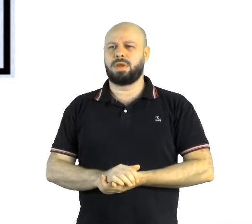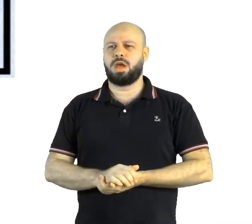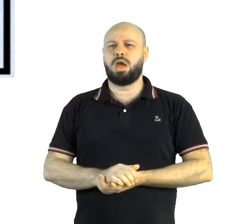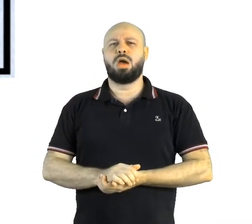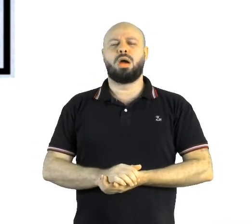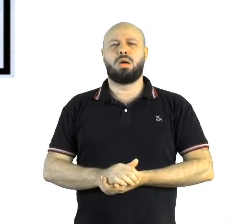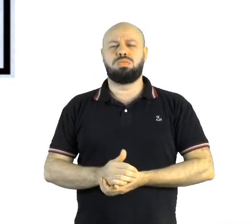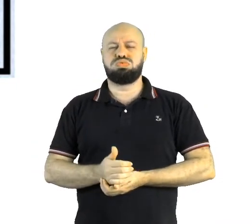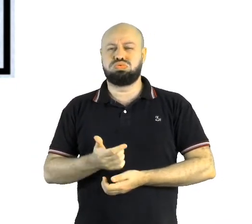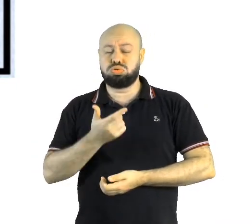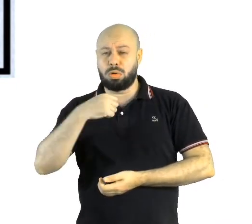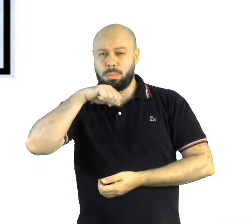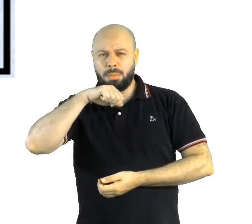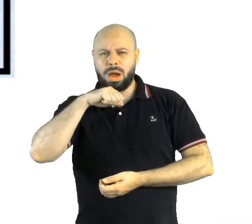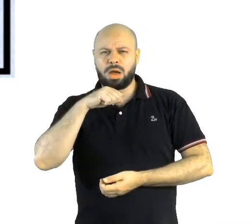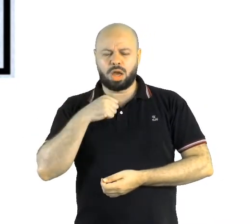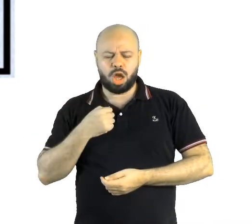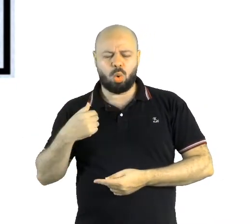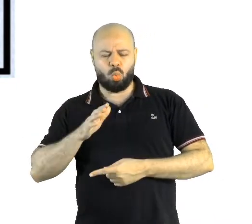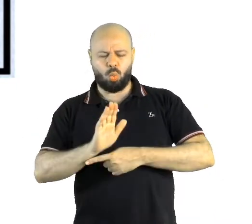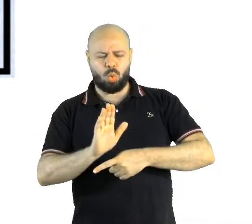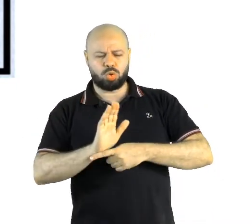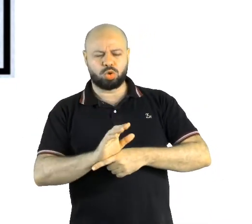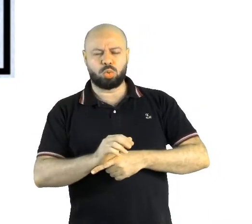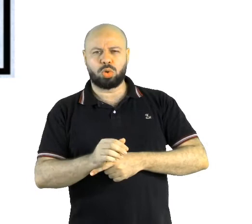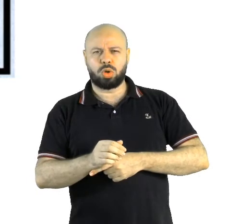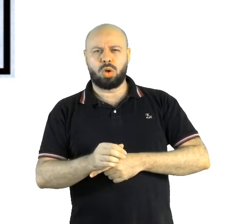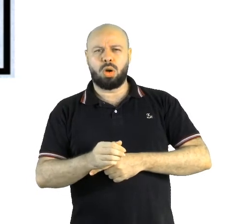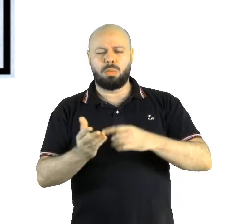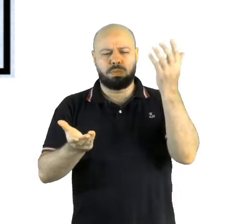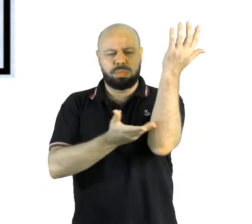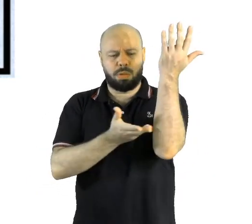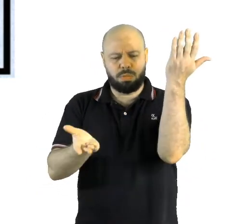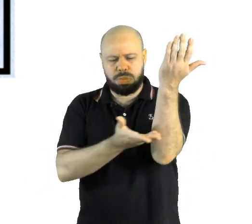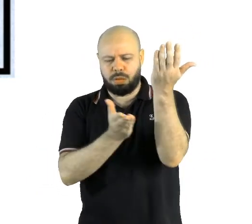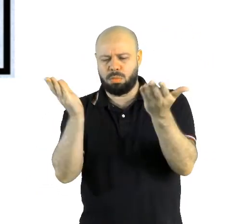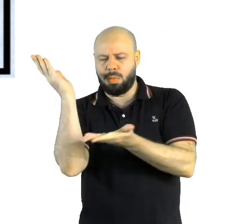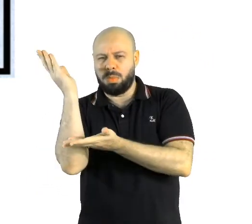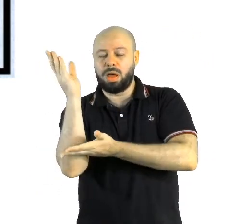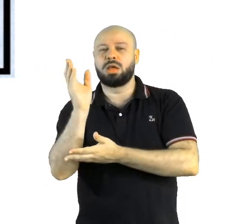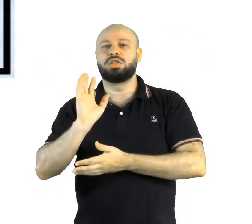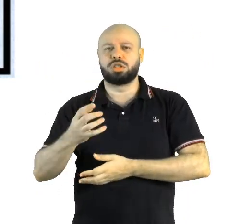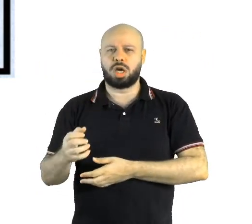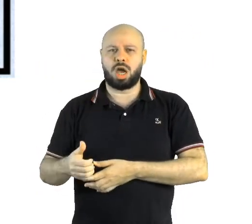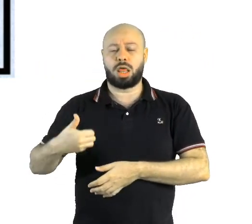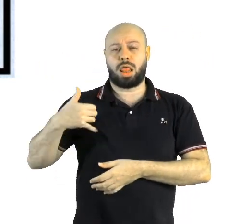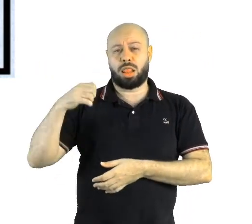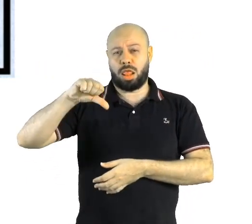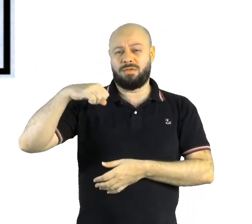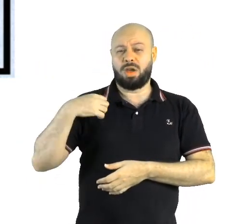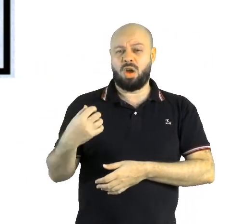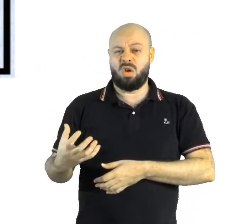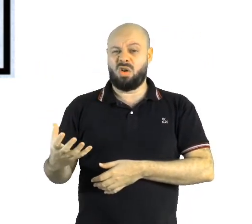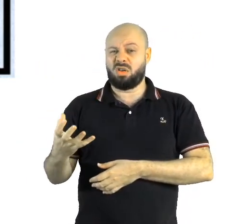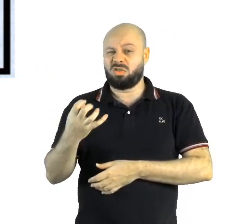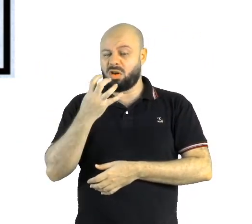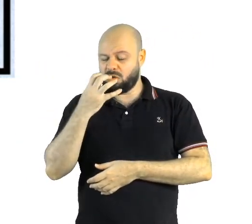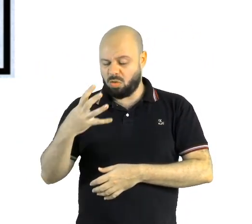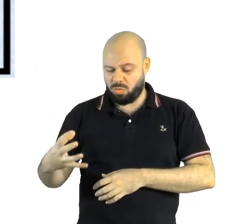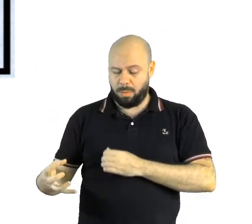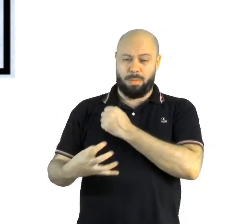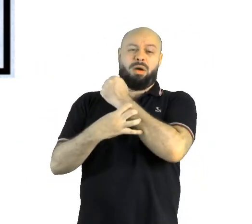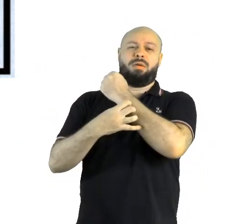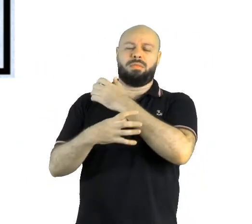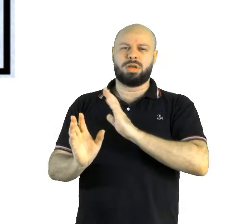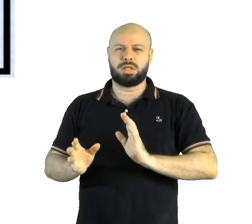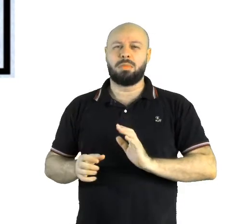meu pai a cortar lenha. Eu tenho 9 anos e fui mordido por um cachorro. Quando eu crescer, quero